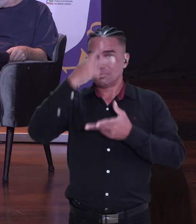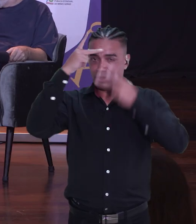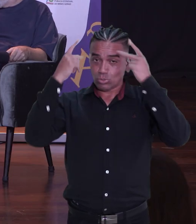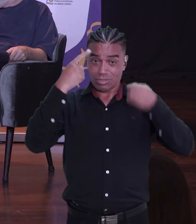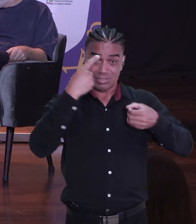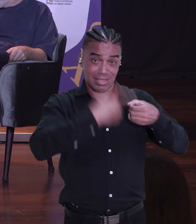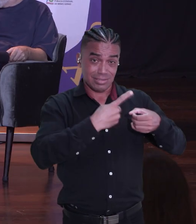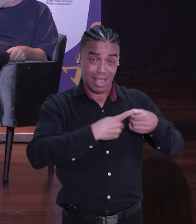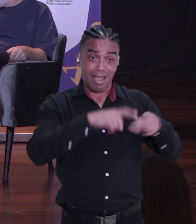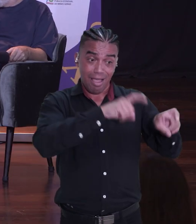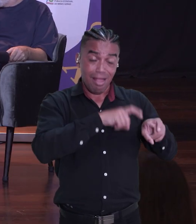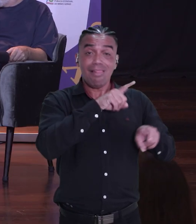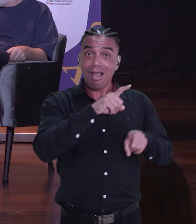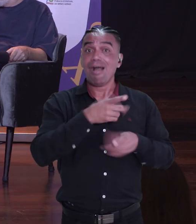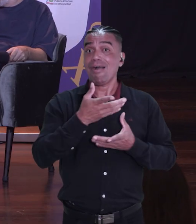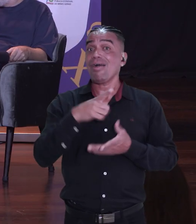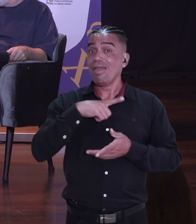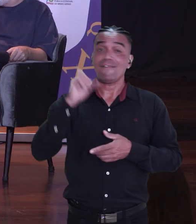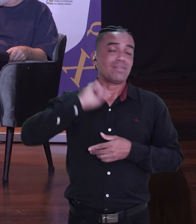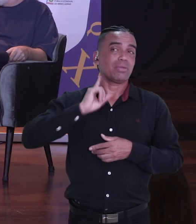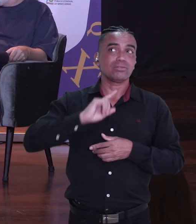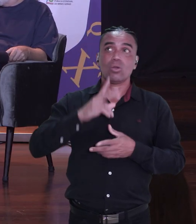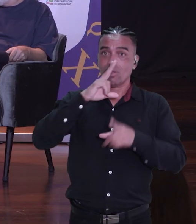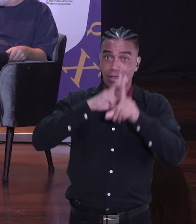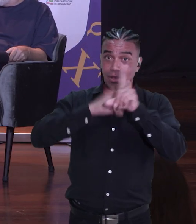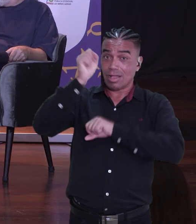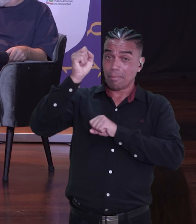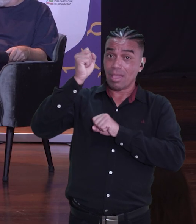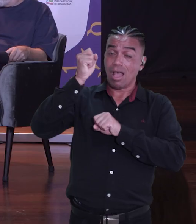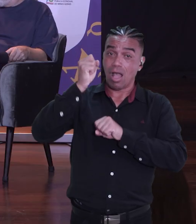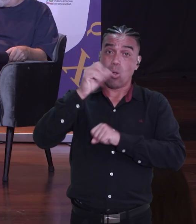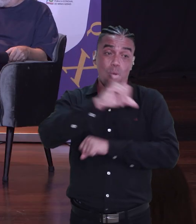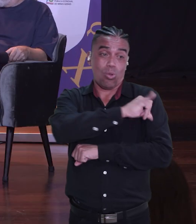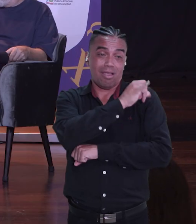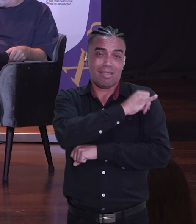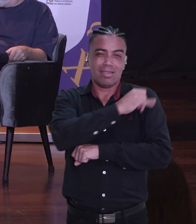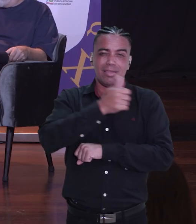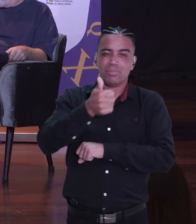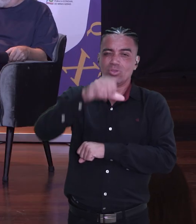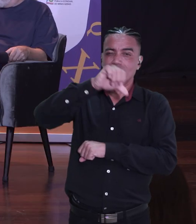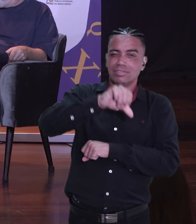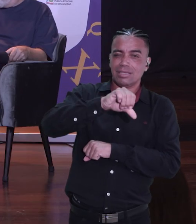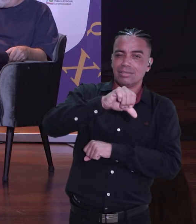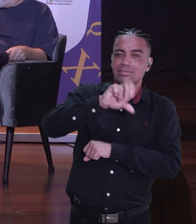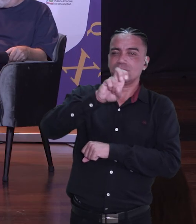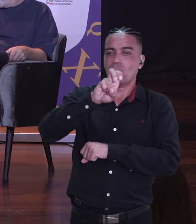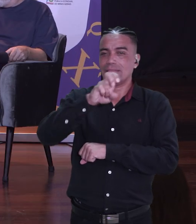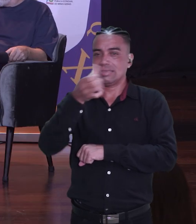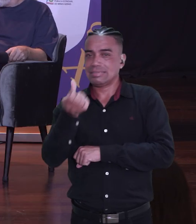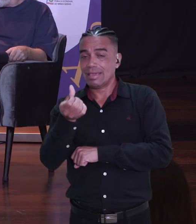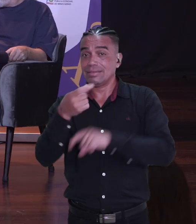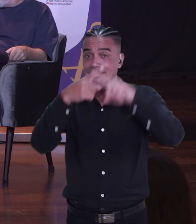Flamengo. E aconteceu uma coisa engraçadíssima. Quando o Flamengo foi tricampeão carioca, em abril